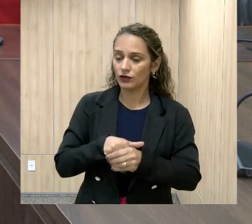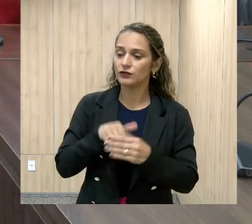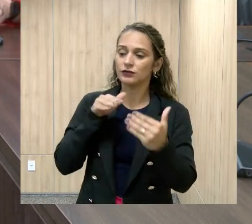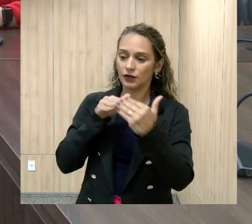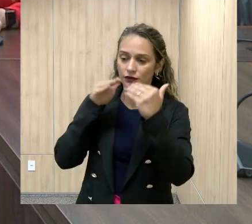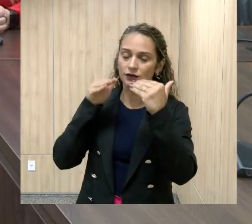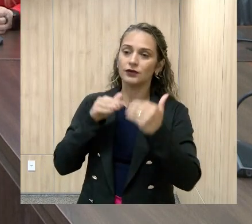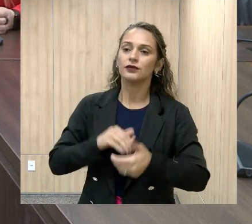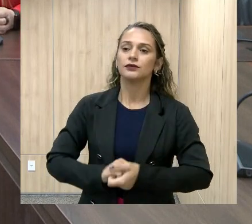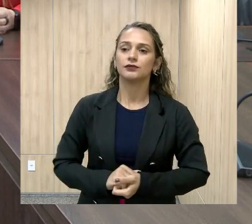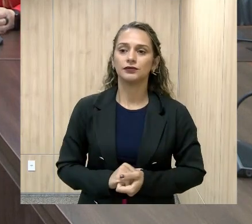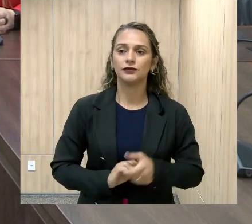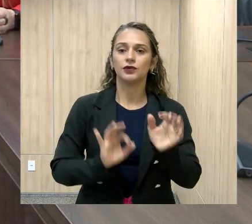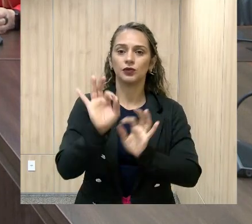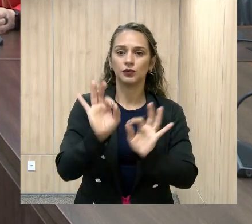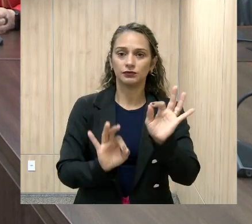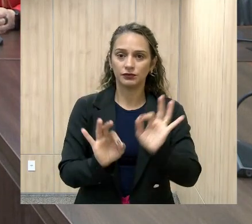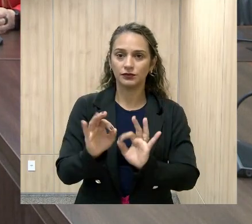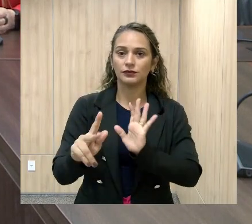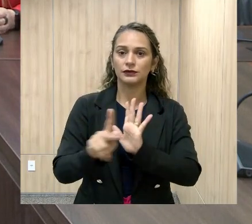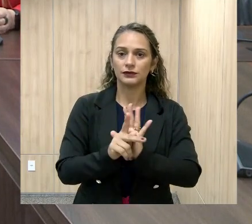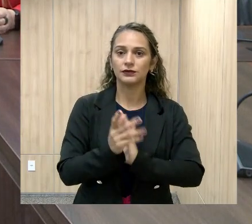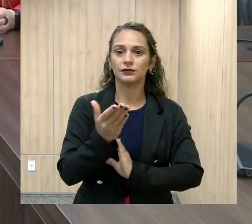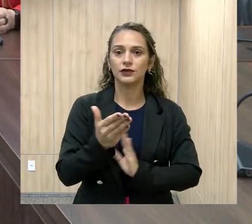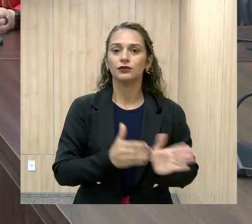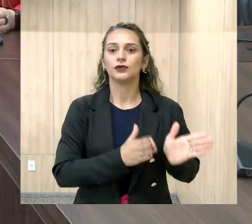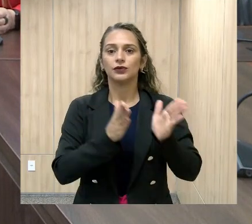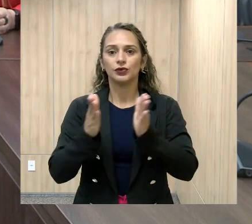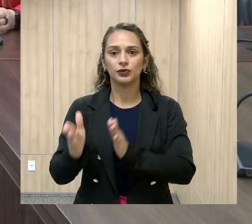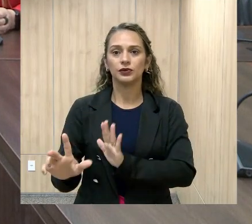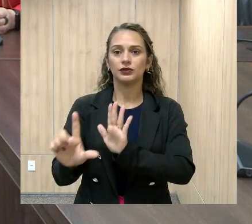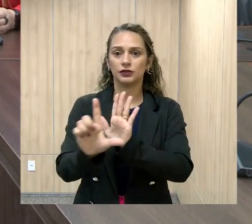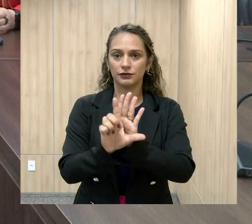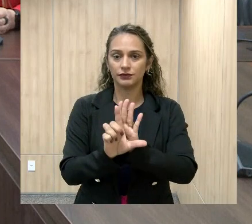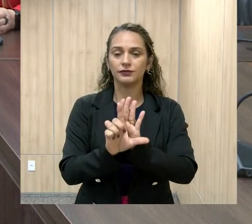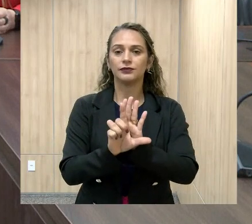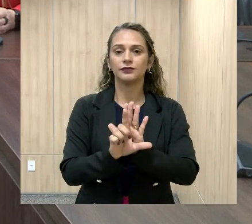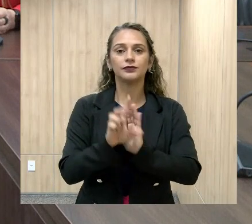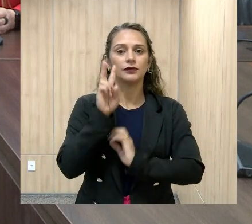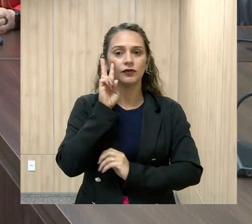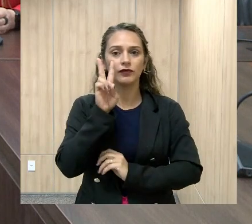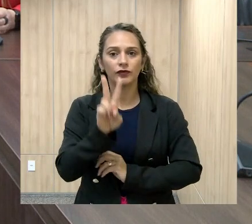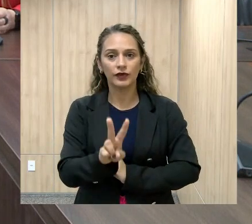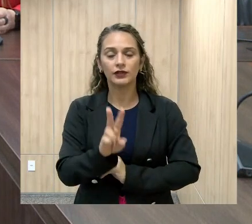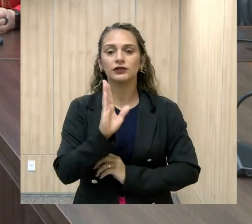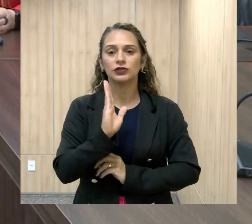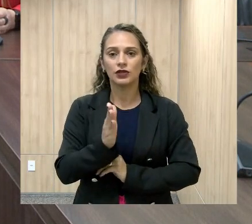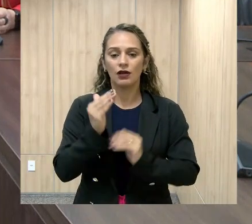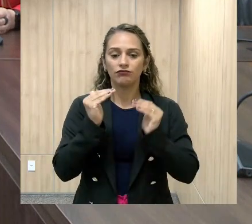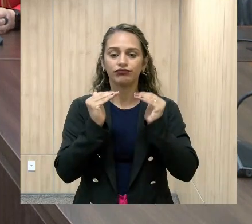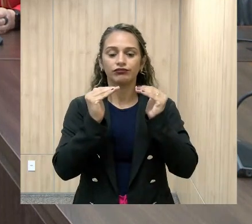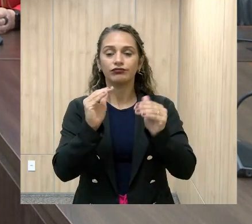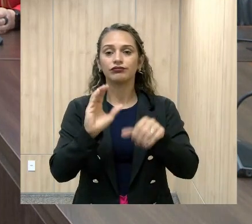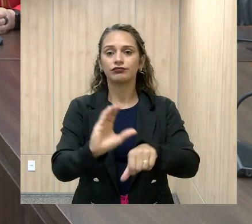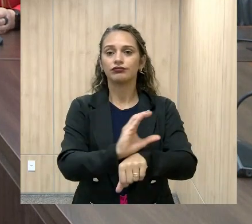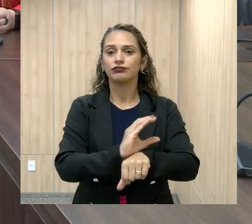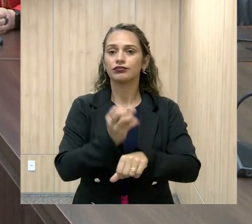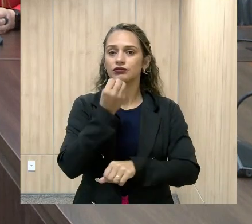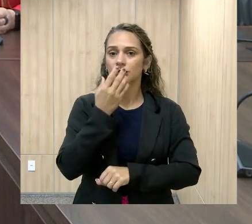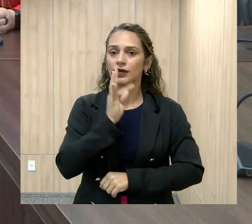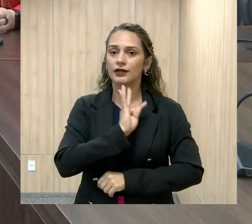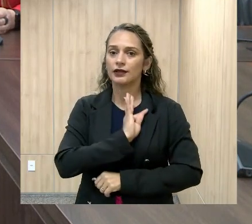o voto é favorável ao regular andamento processual do projeto Lei vê se constata constitucionalidade